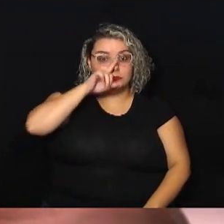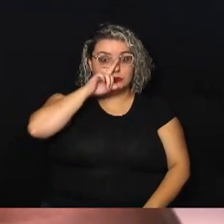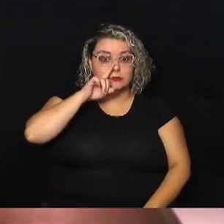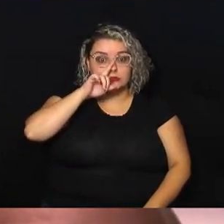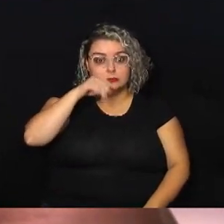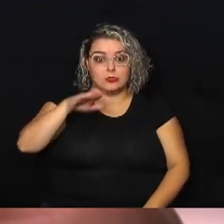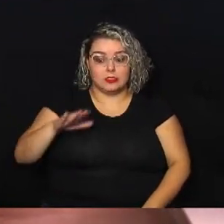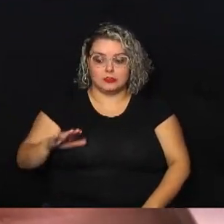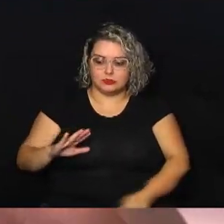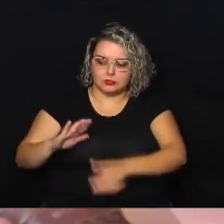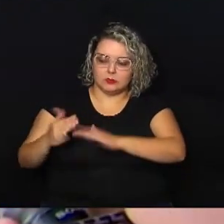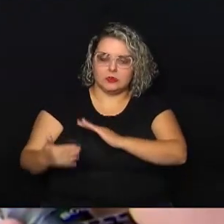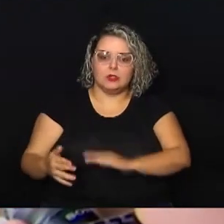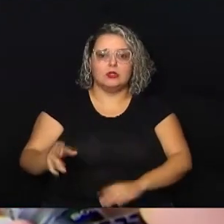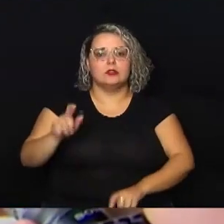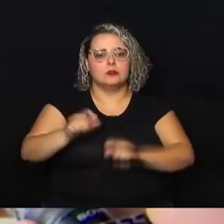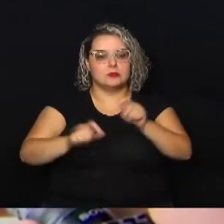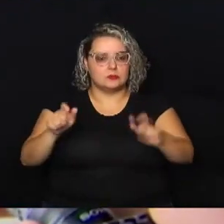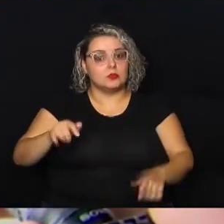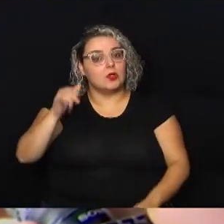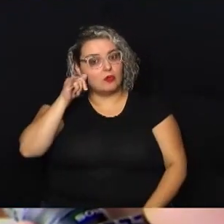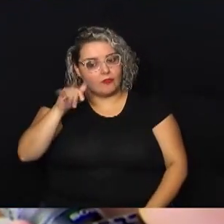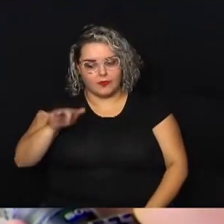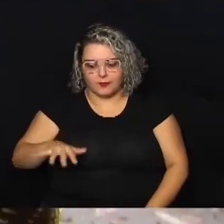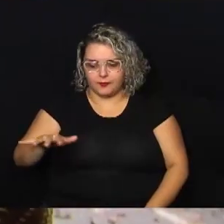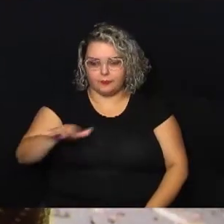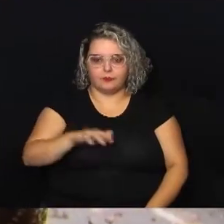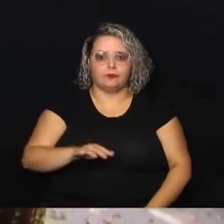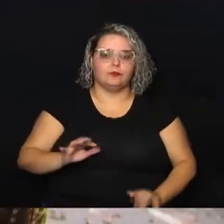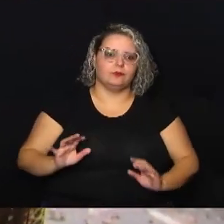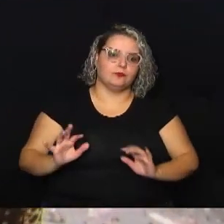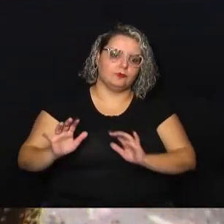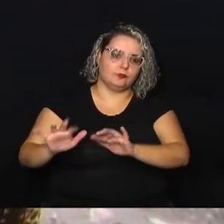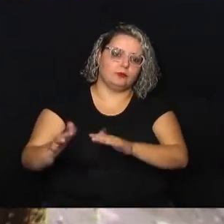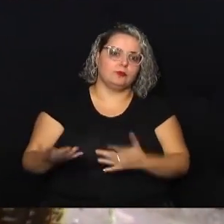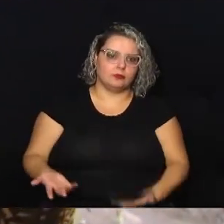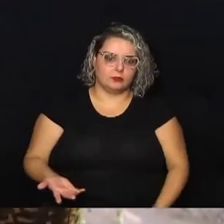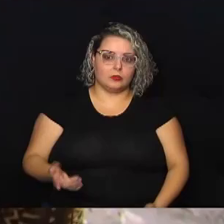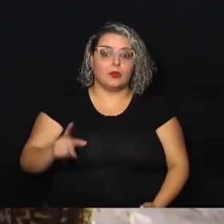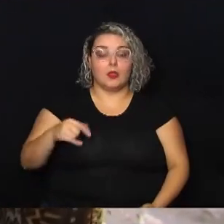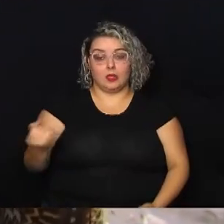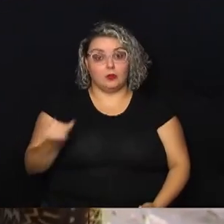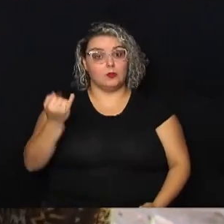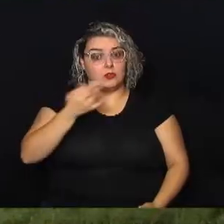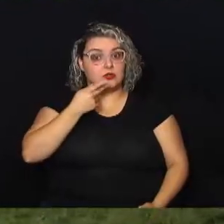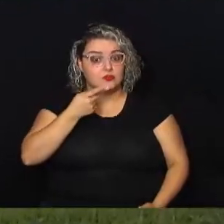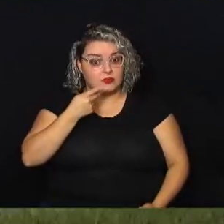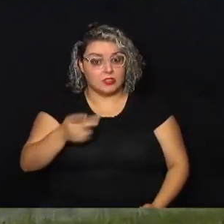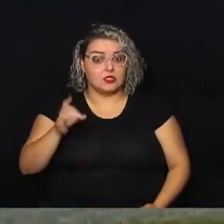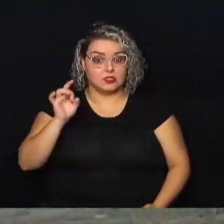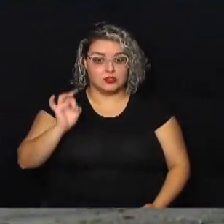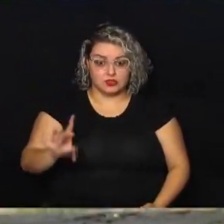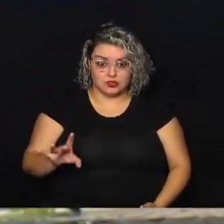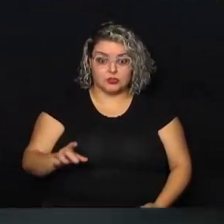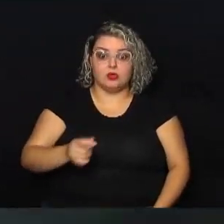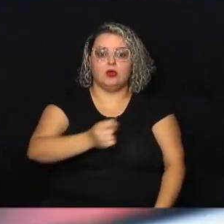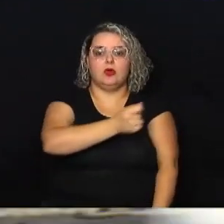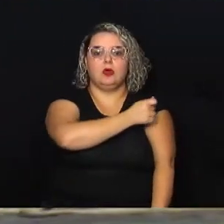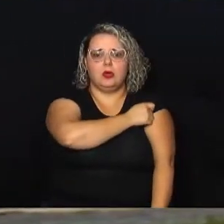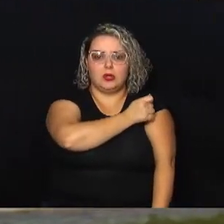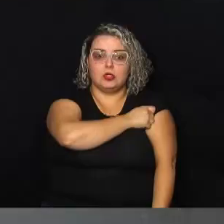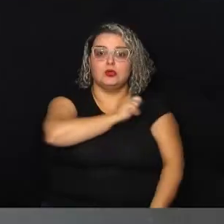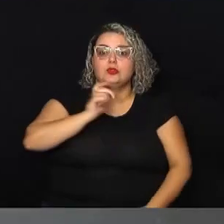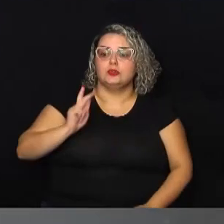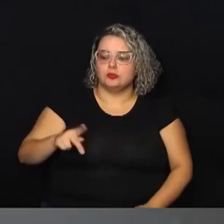bairro. Assim, os usuários evitam aquelas regiões para se locomover. Importante destacar que somente alunos,